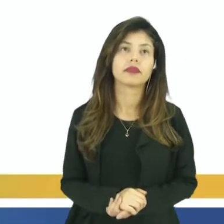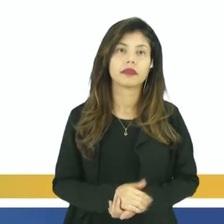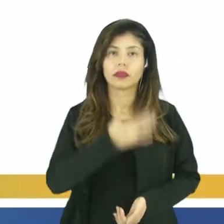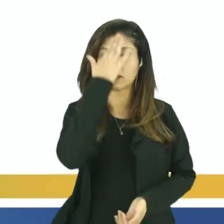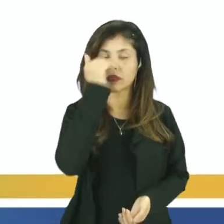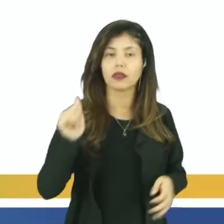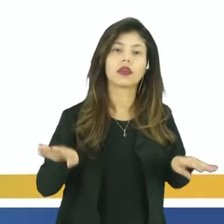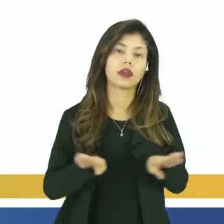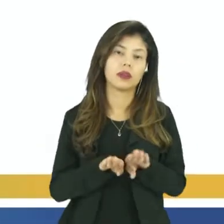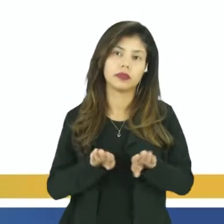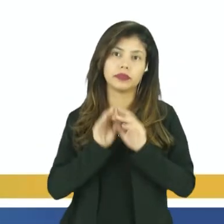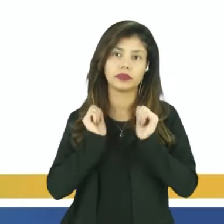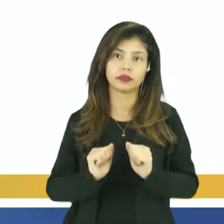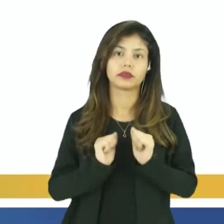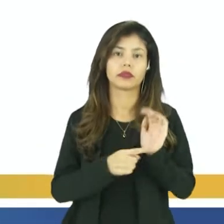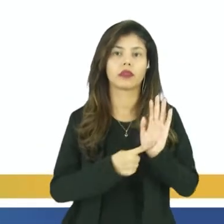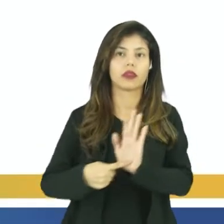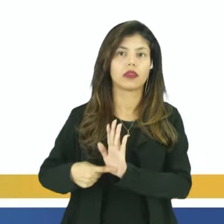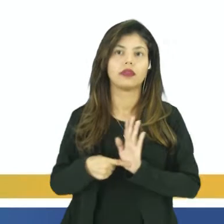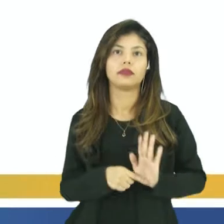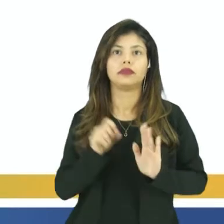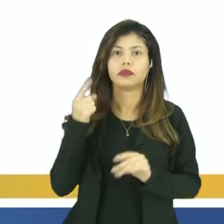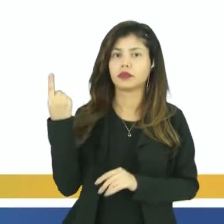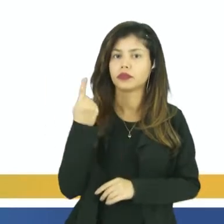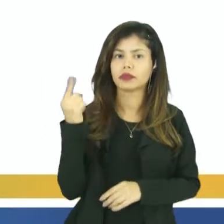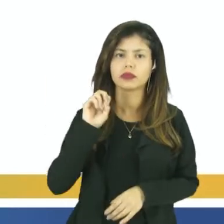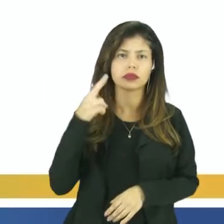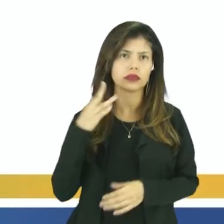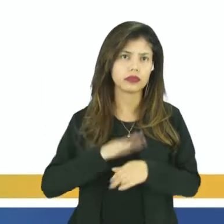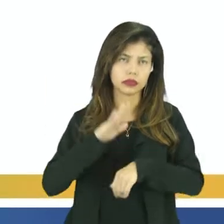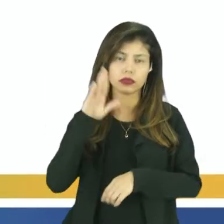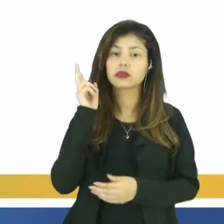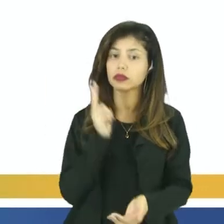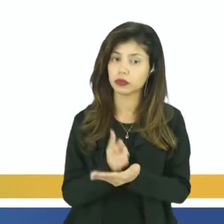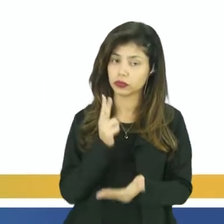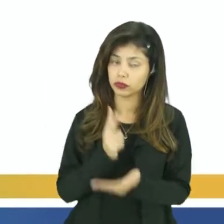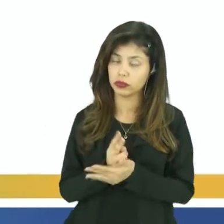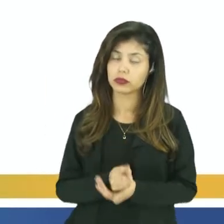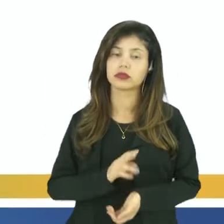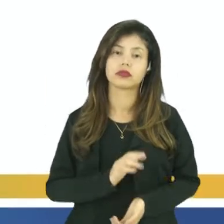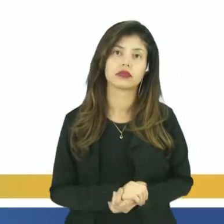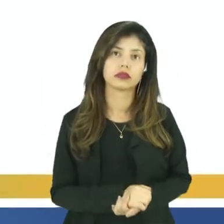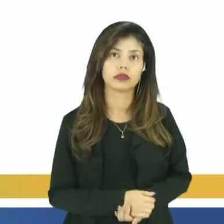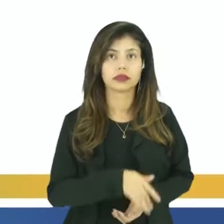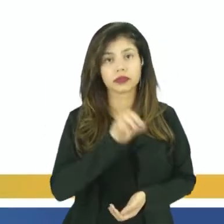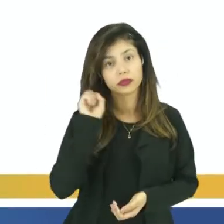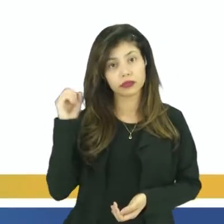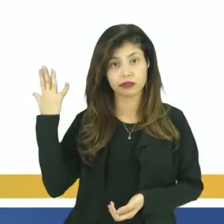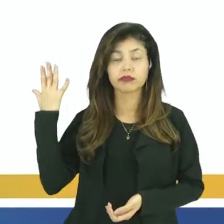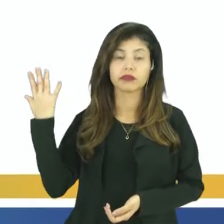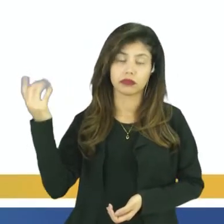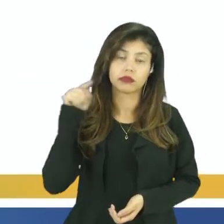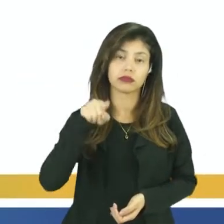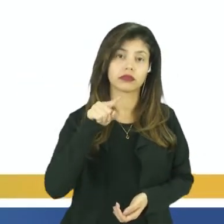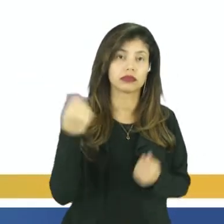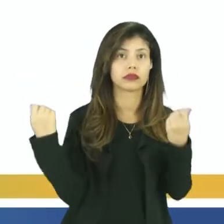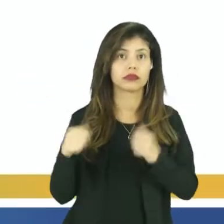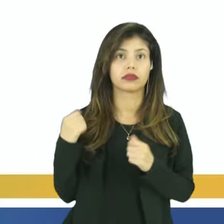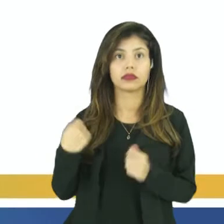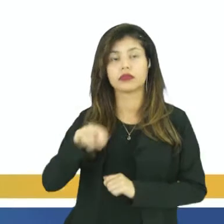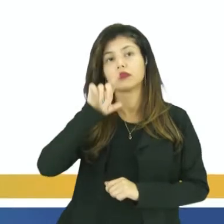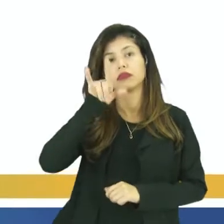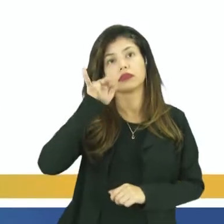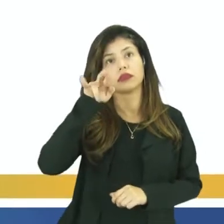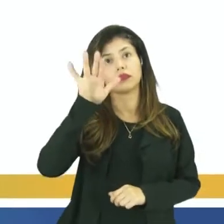Saiba que podemos representar um ou mais variáveis ao mesmo tempo. Nesse caso, se faz necessário uma